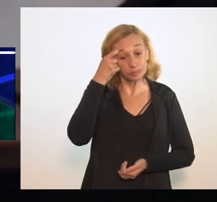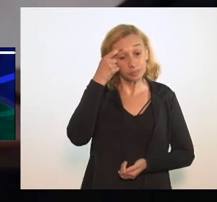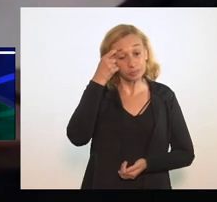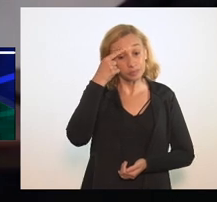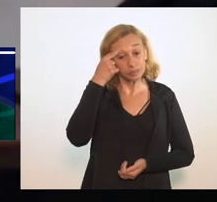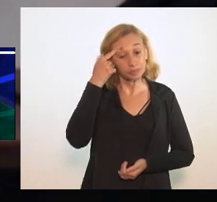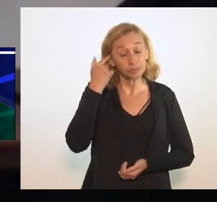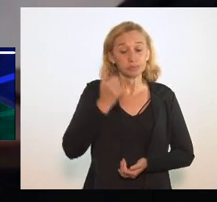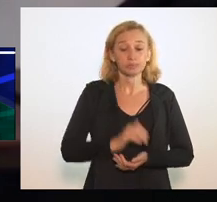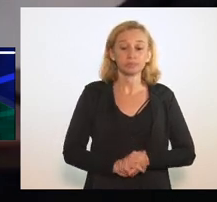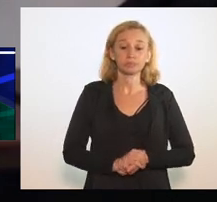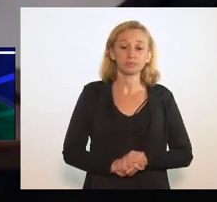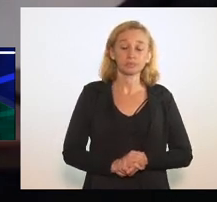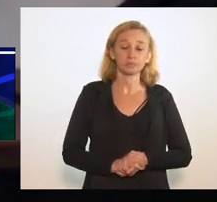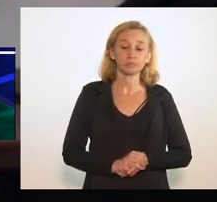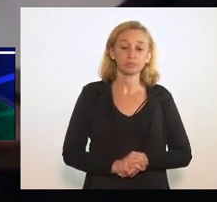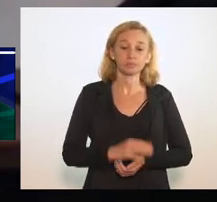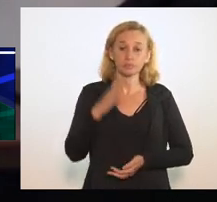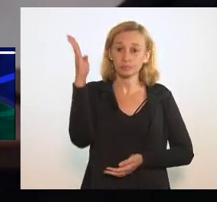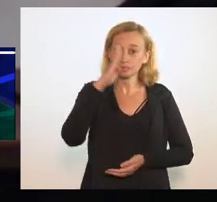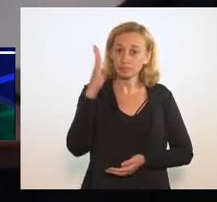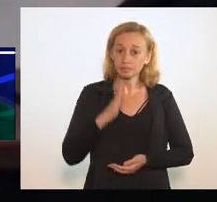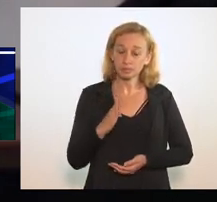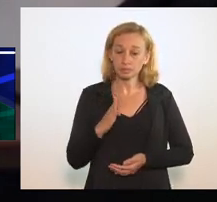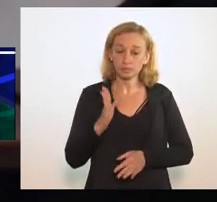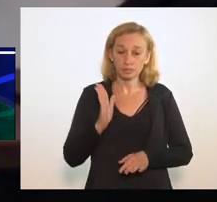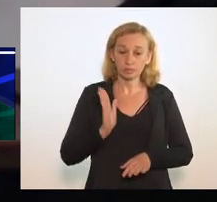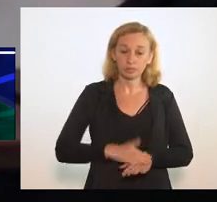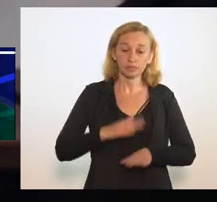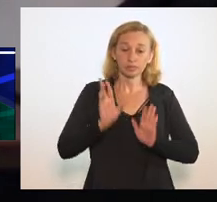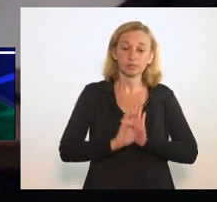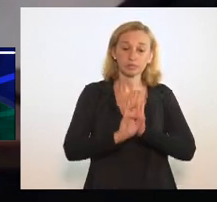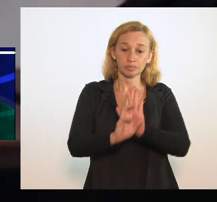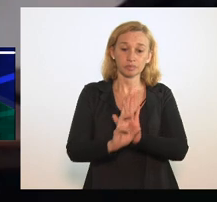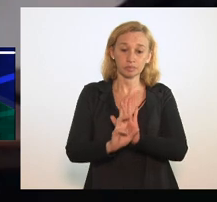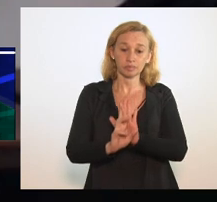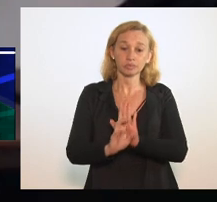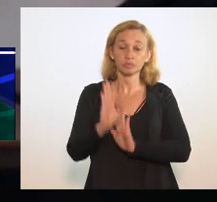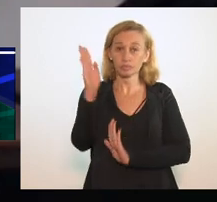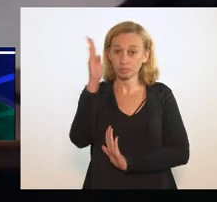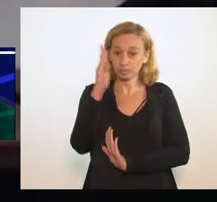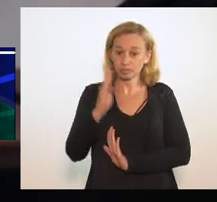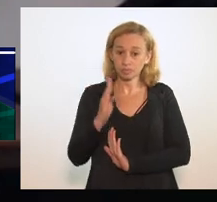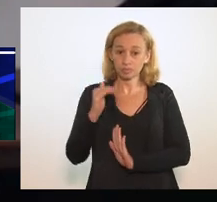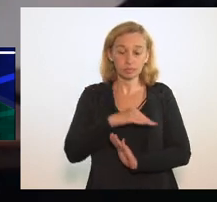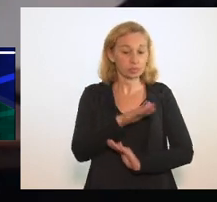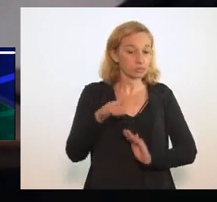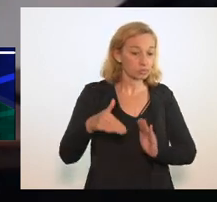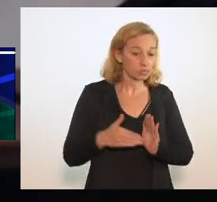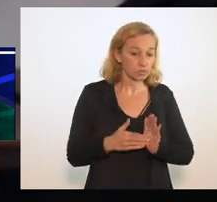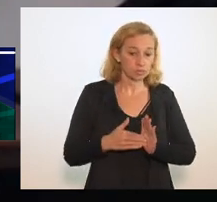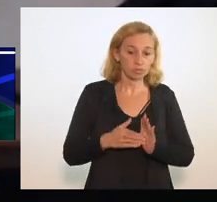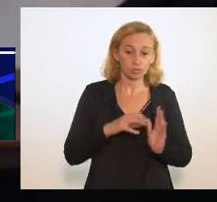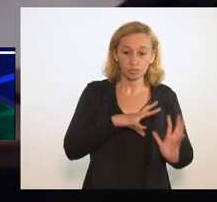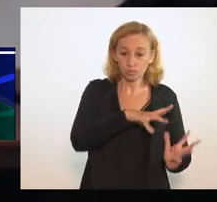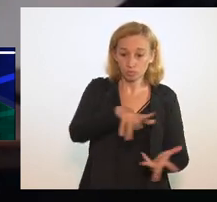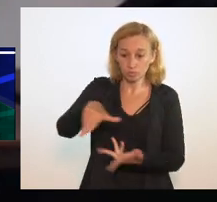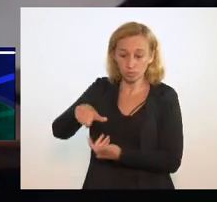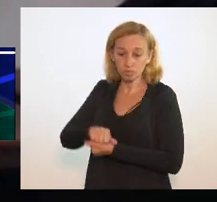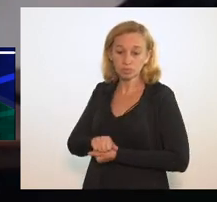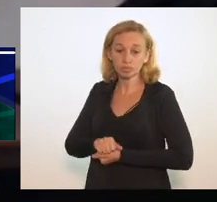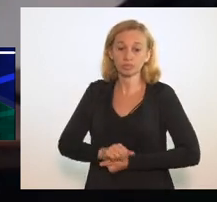isso. O brasileiro que mais representou o Brasil em todo o mundo, em todos os